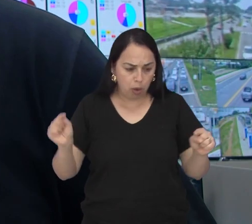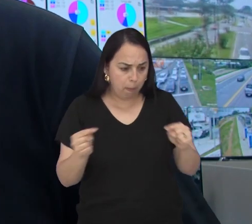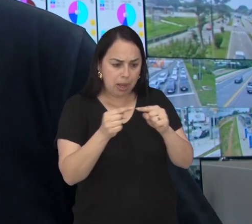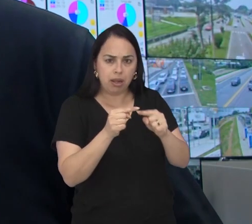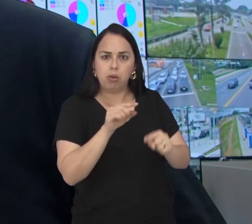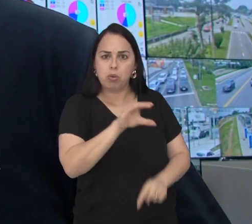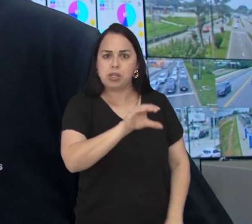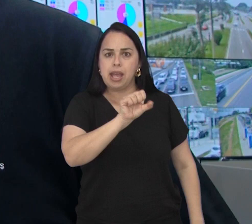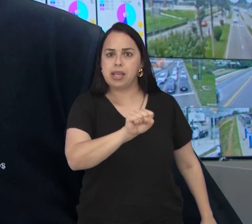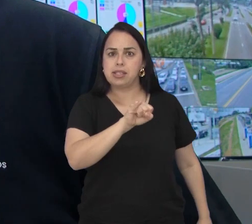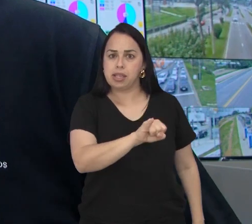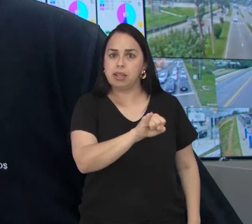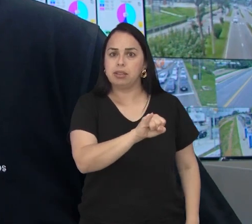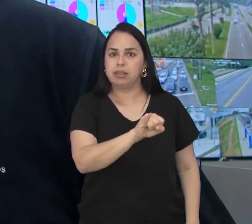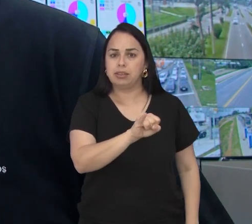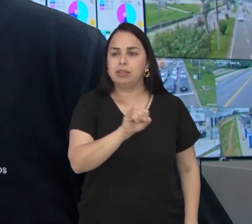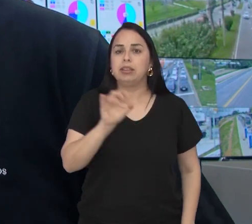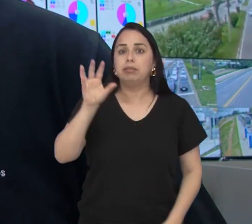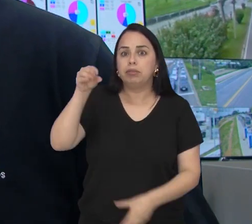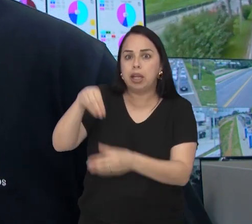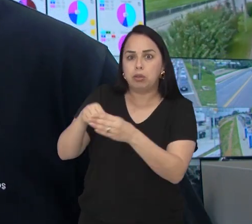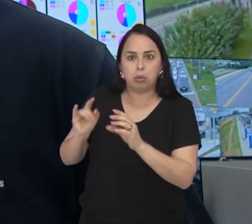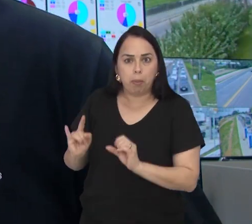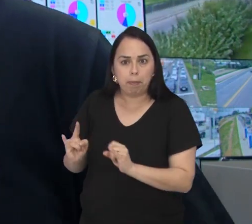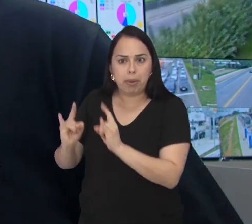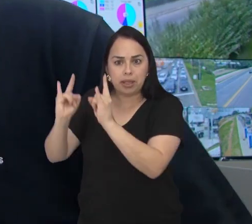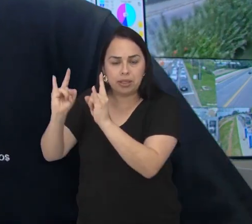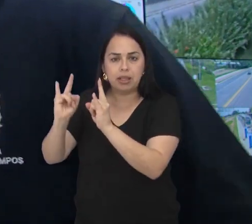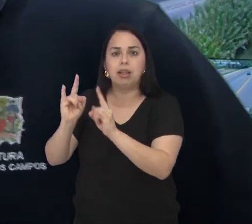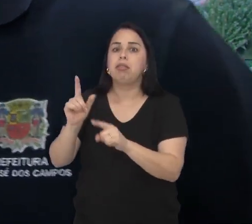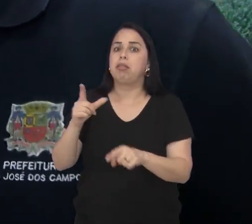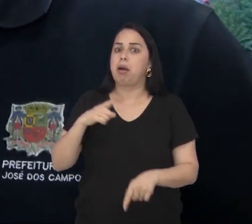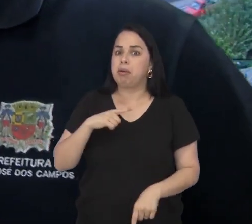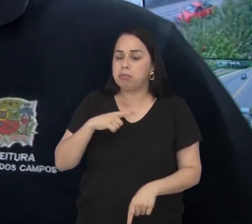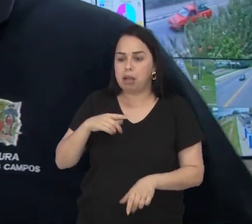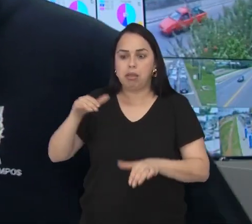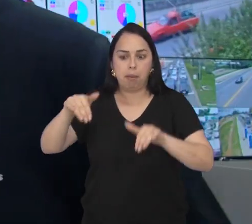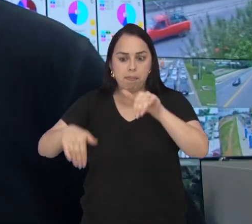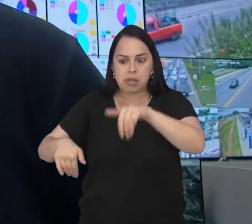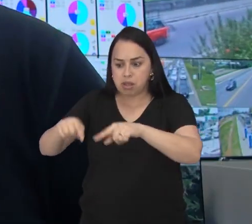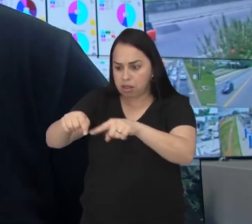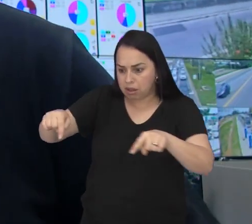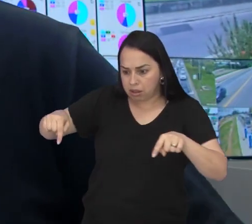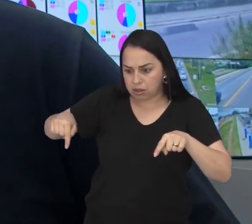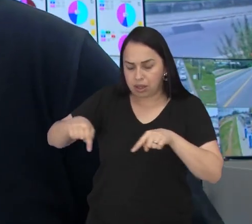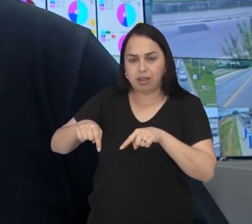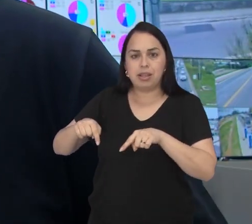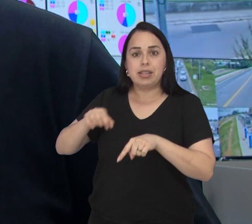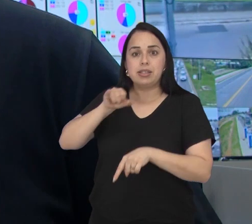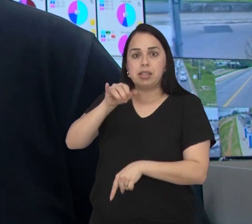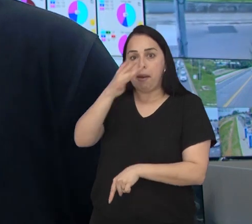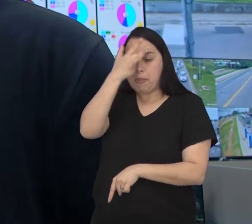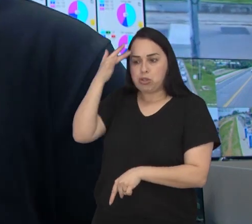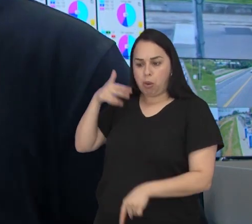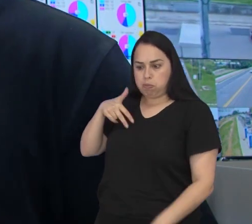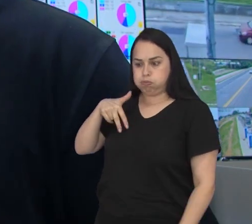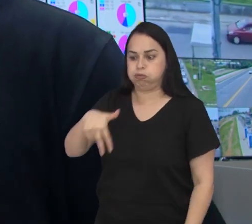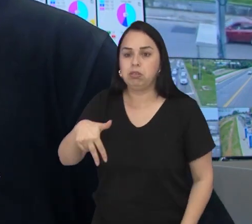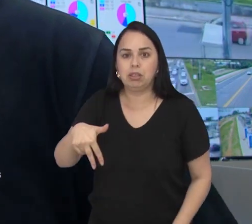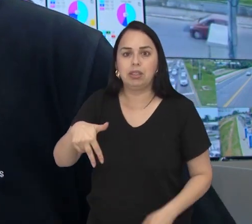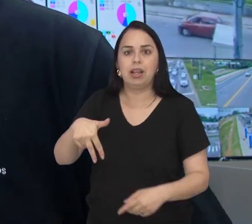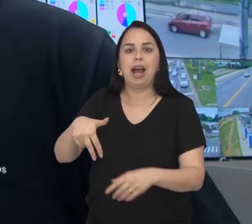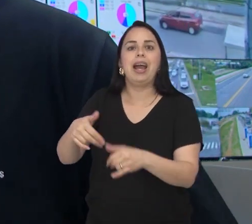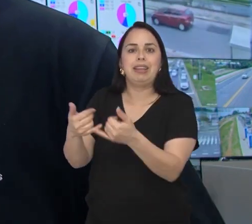CSI. Esses alarmes eles estão dentro dos prédios, tem nas piscinas também, sensores que se houver algum tipo